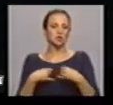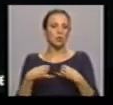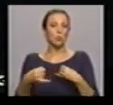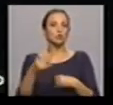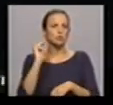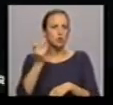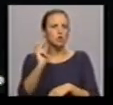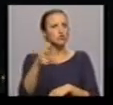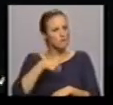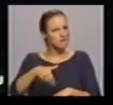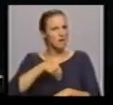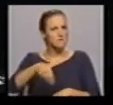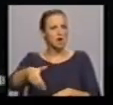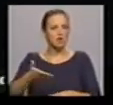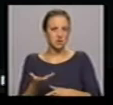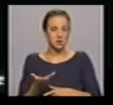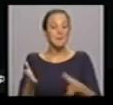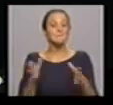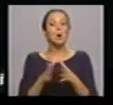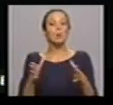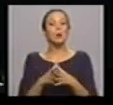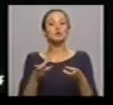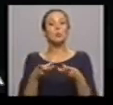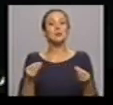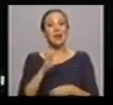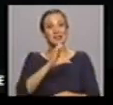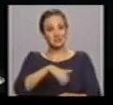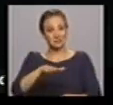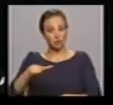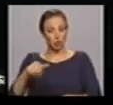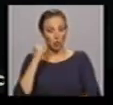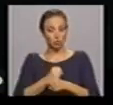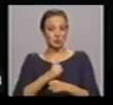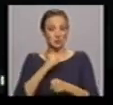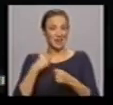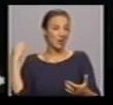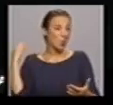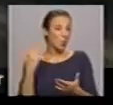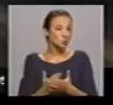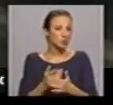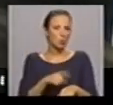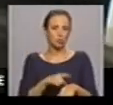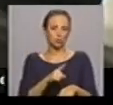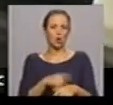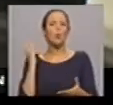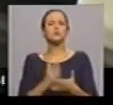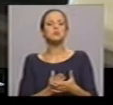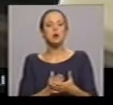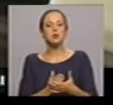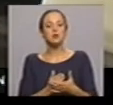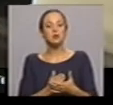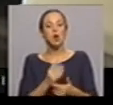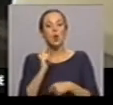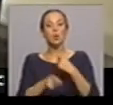décadas. E, portanto, e grande parte dos instrumentos científicos vão estar a trabalhar até à última. E o que é a última? É quando a